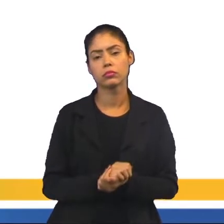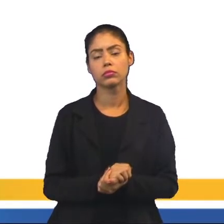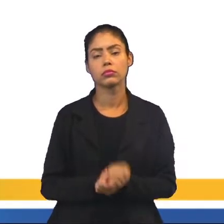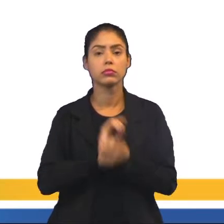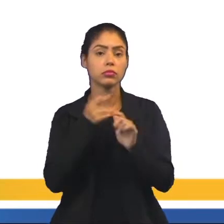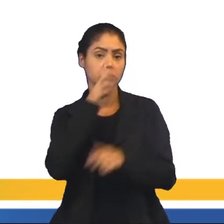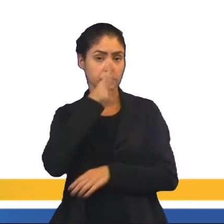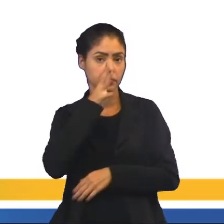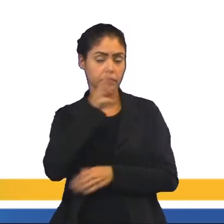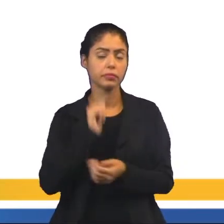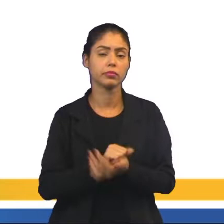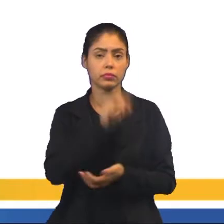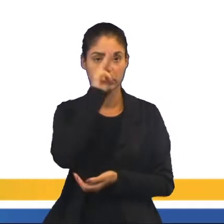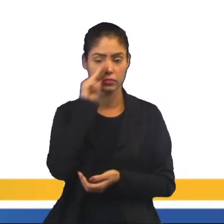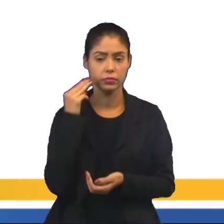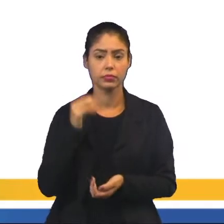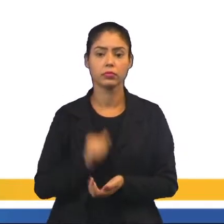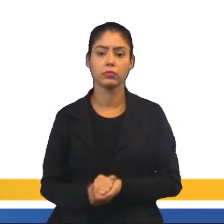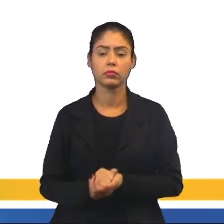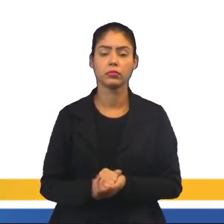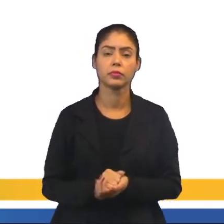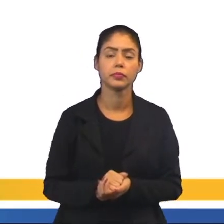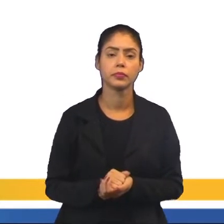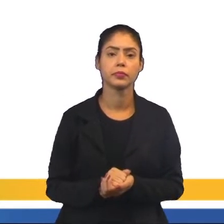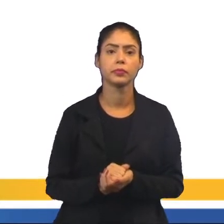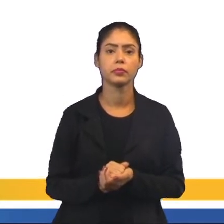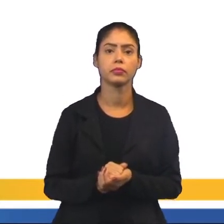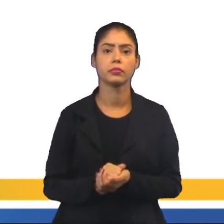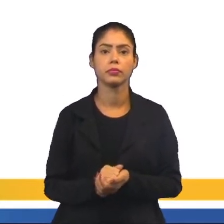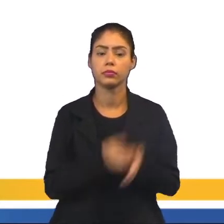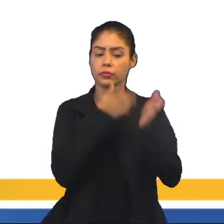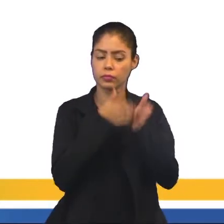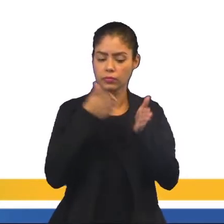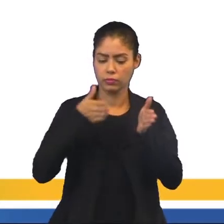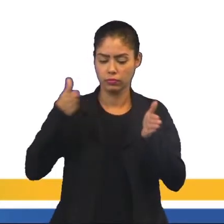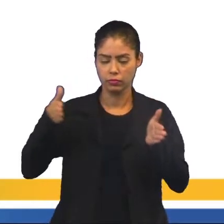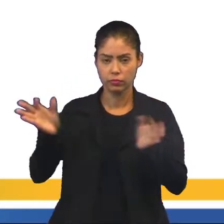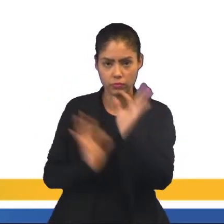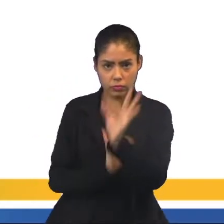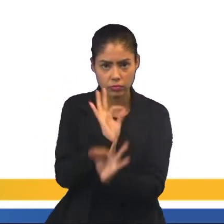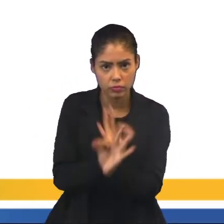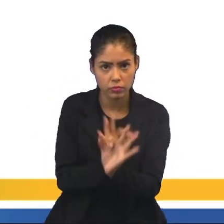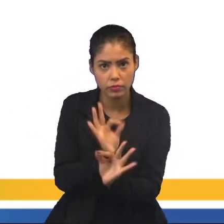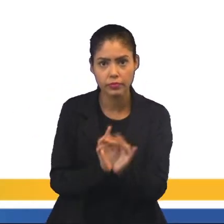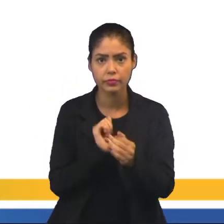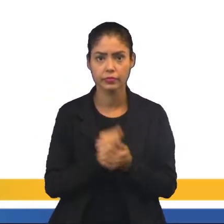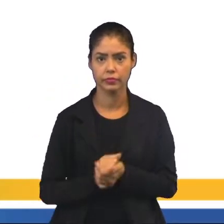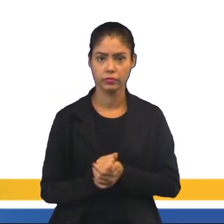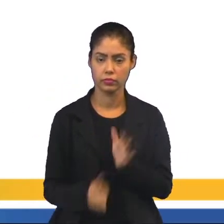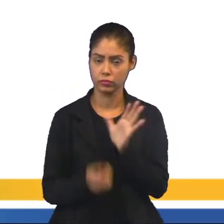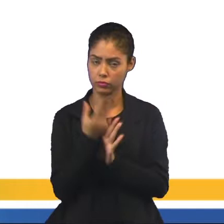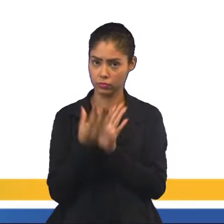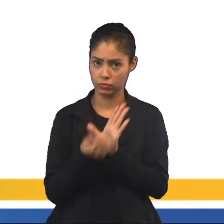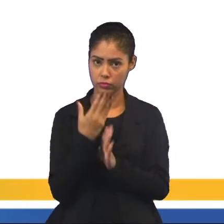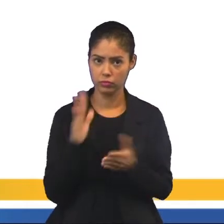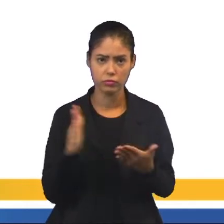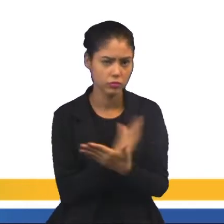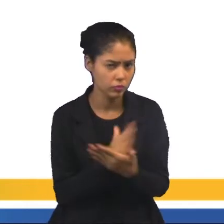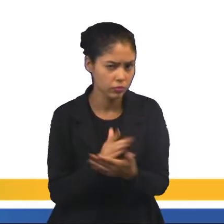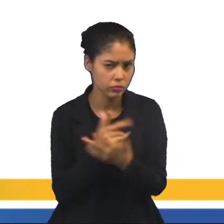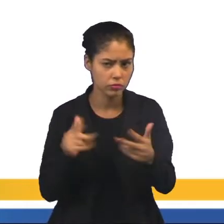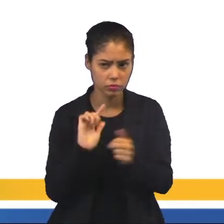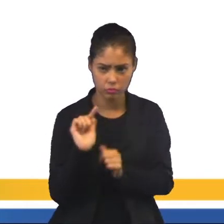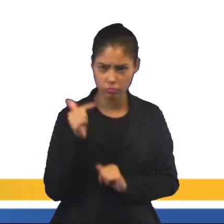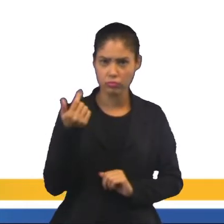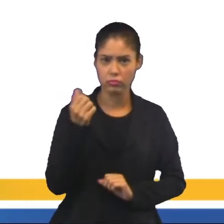é a grande crítica de Marx, né? Ele está numa linha de montagem, certo? E ele está produzindo alguma